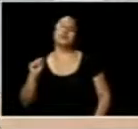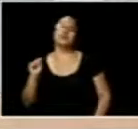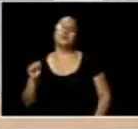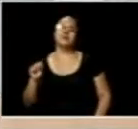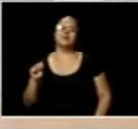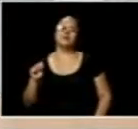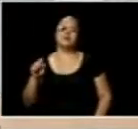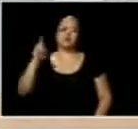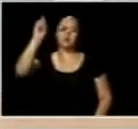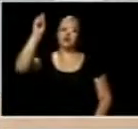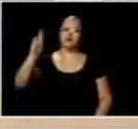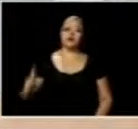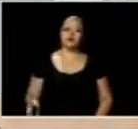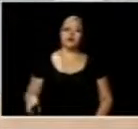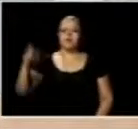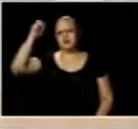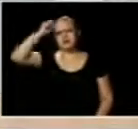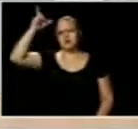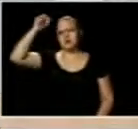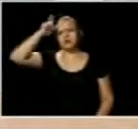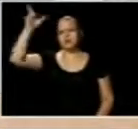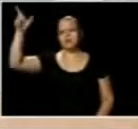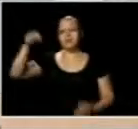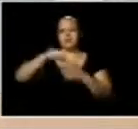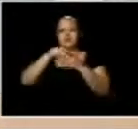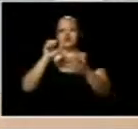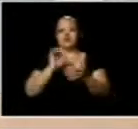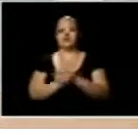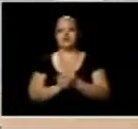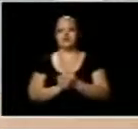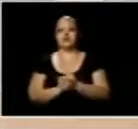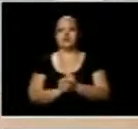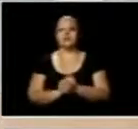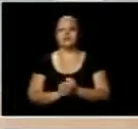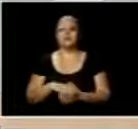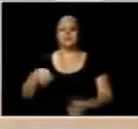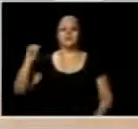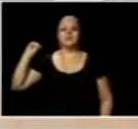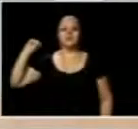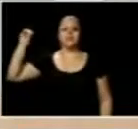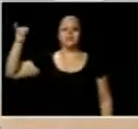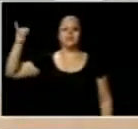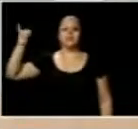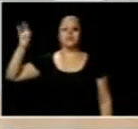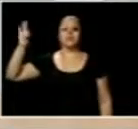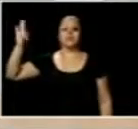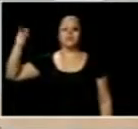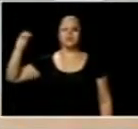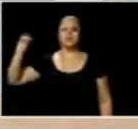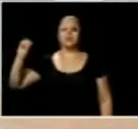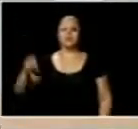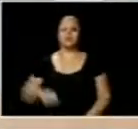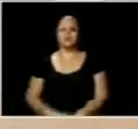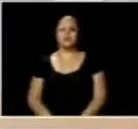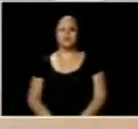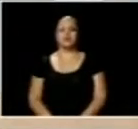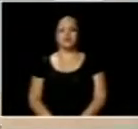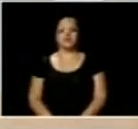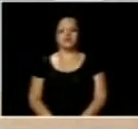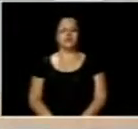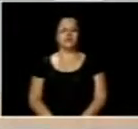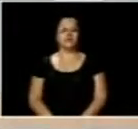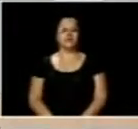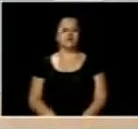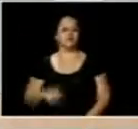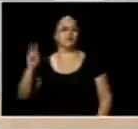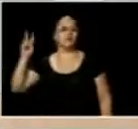Ito. A preocupação é muito grande. Quando o vereador Carlos Peixoto fala essa questão do